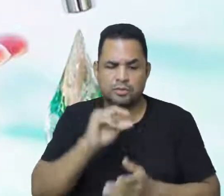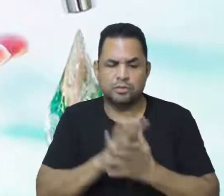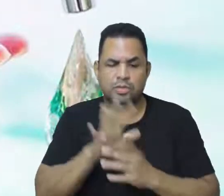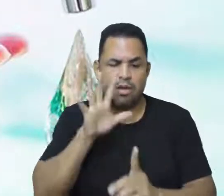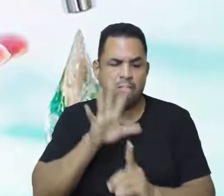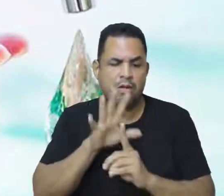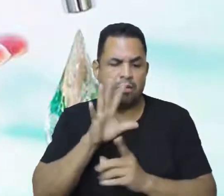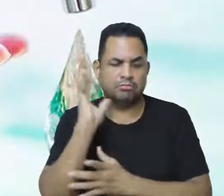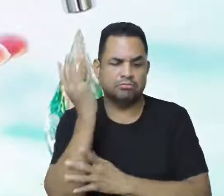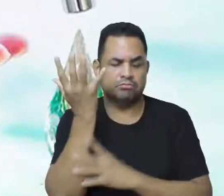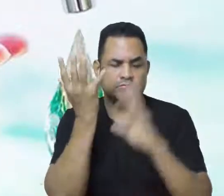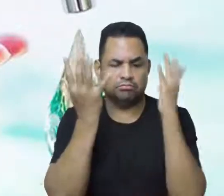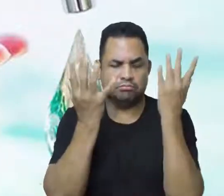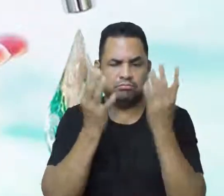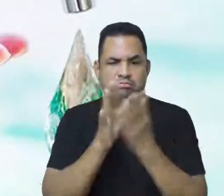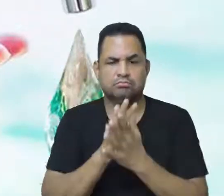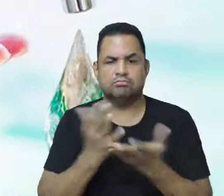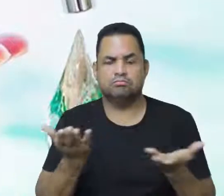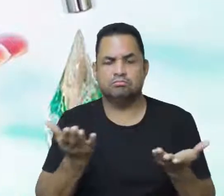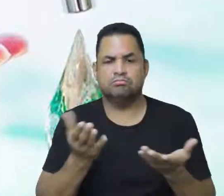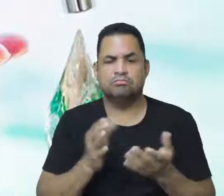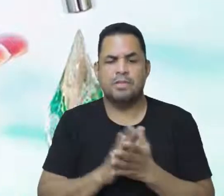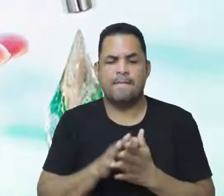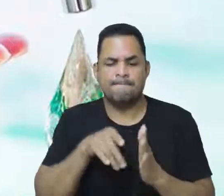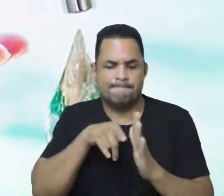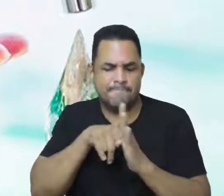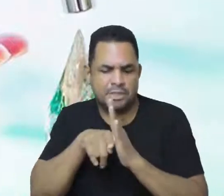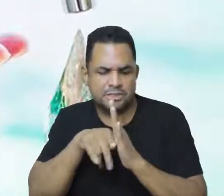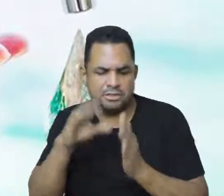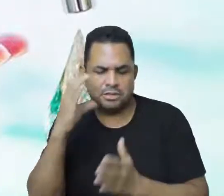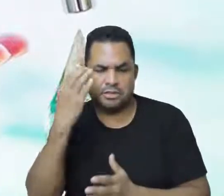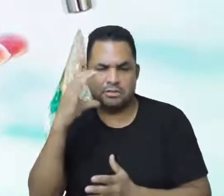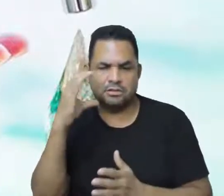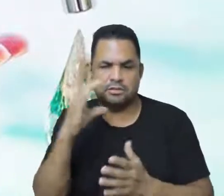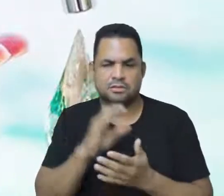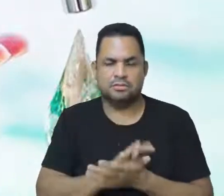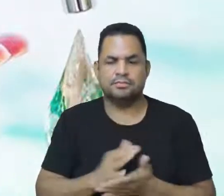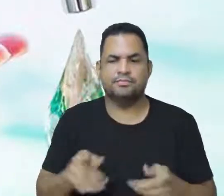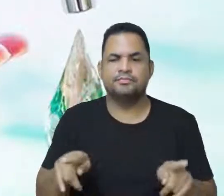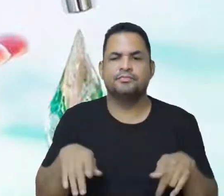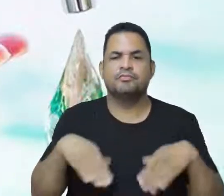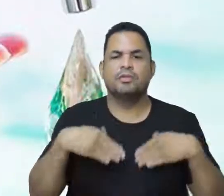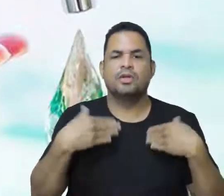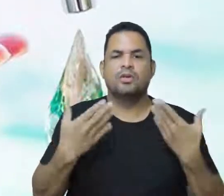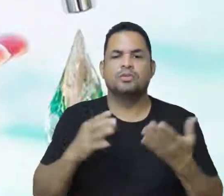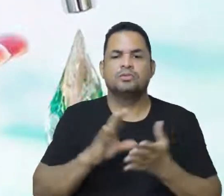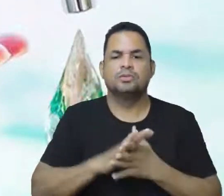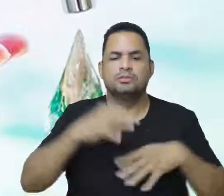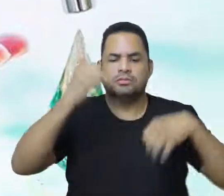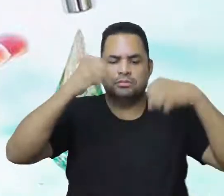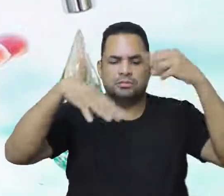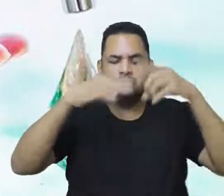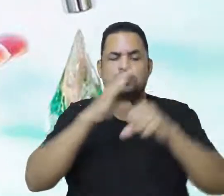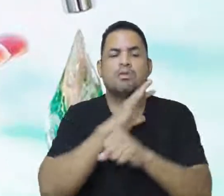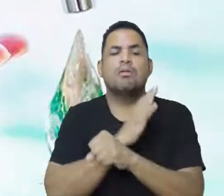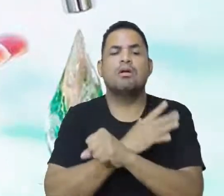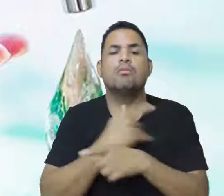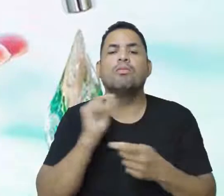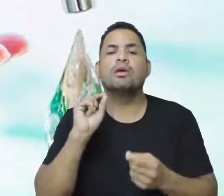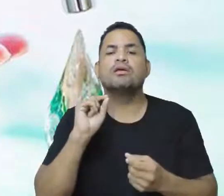ambientais. A pesquisa científica. E claro, quando eu tenho uma chuva ácida, quais são as consequências